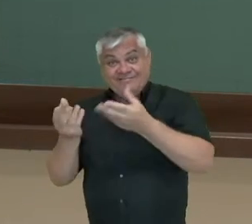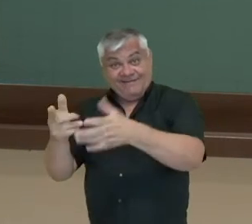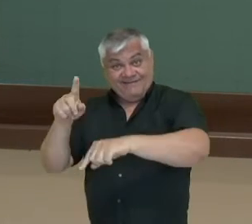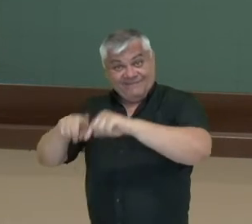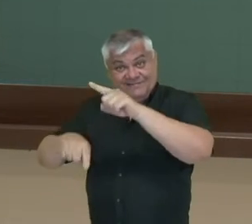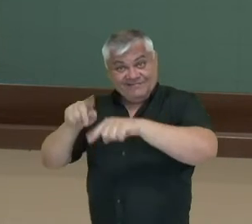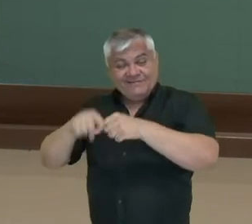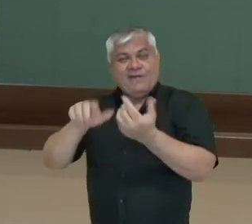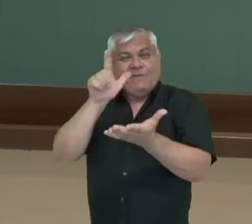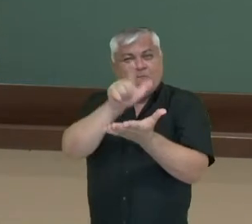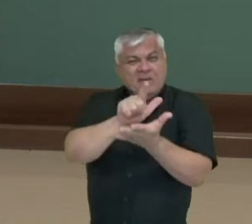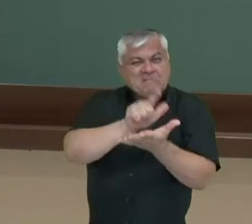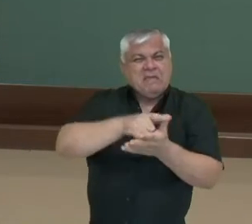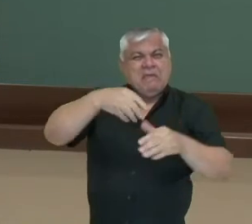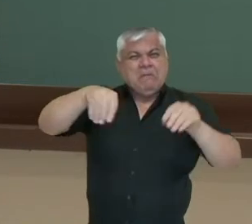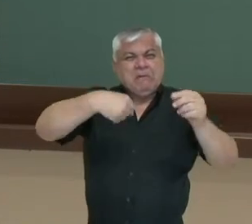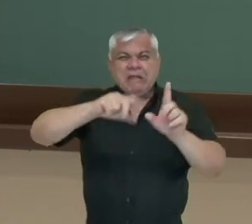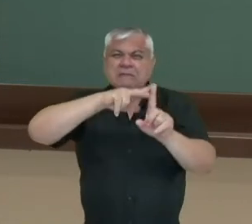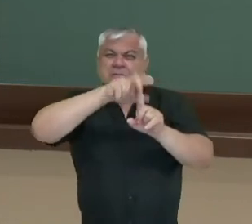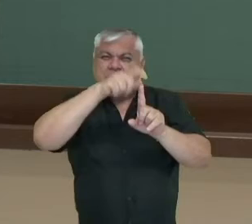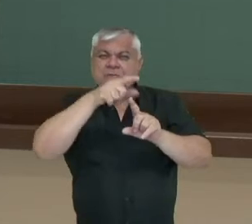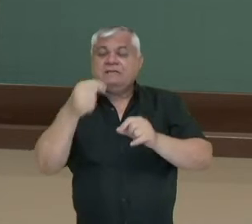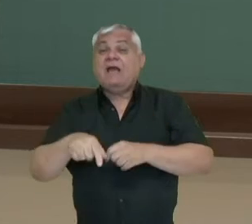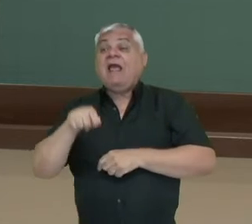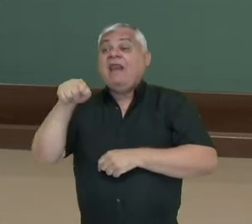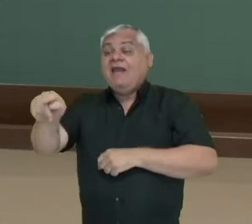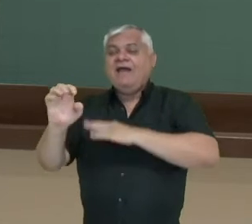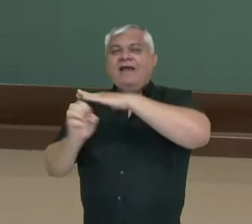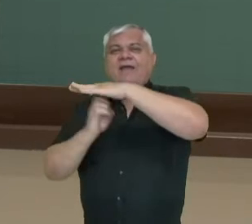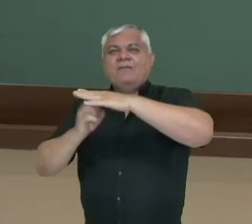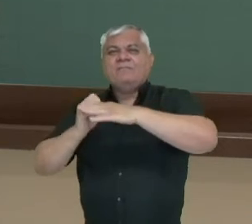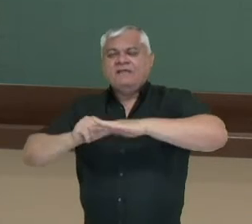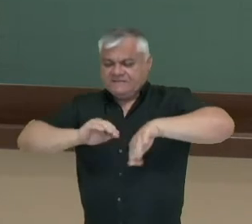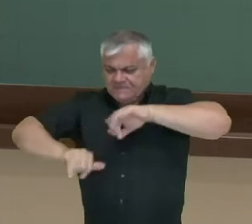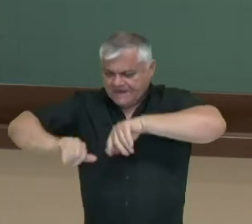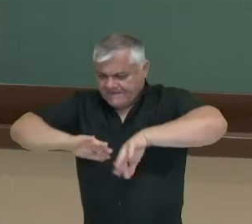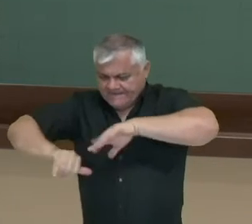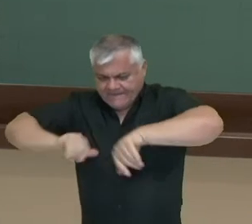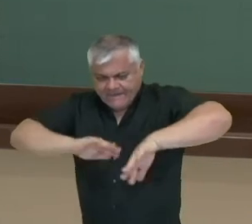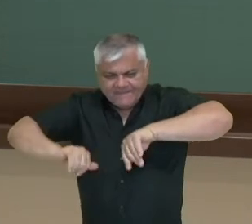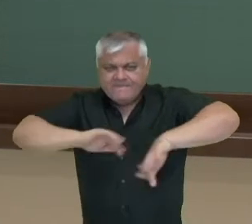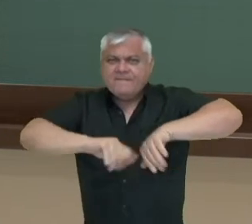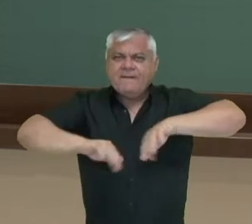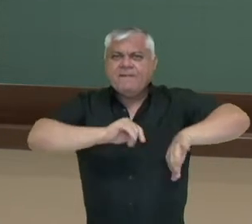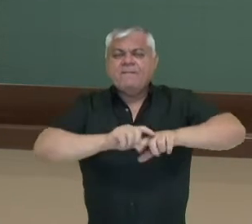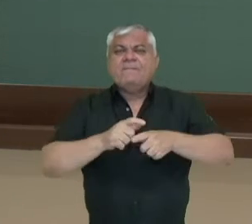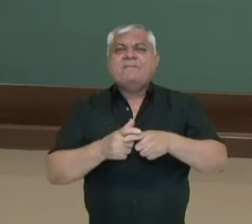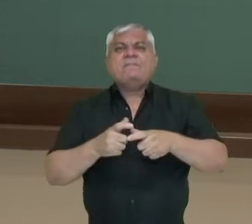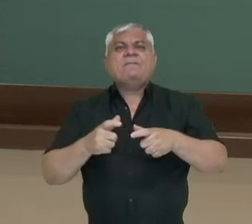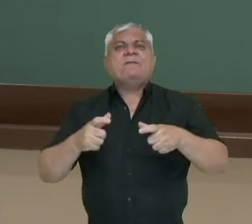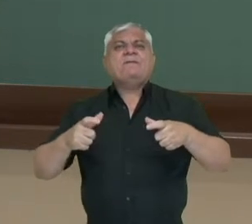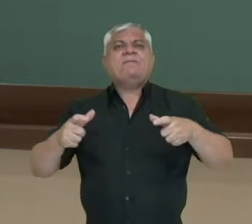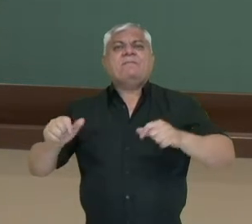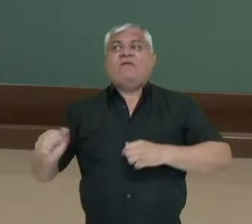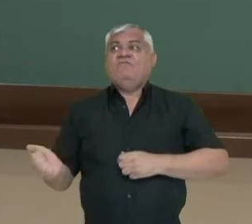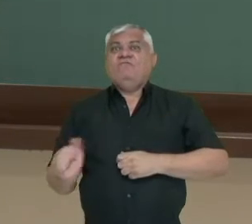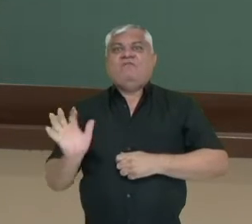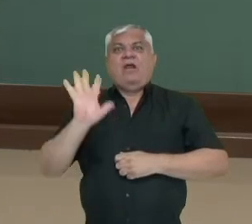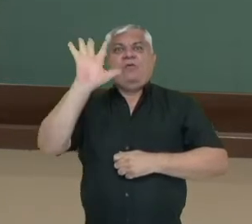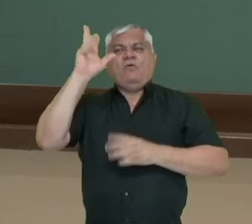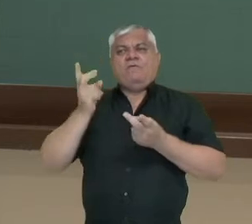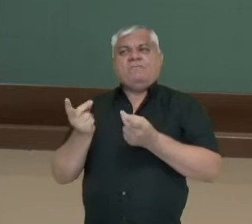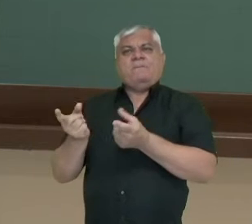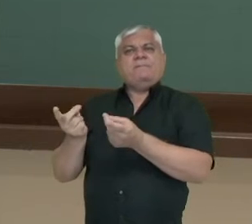produtos, e daí essa cooperativa vai fazer toda a separação e, consequentemente, aumenta o preço de venda